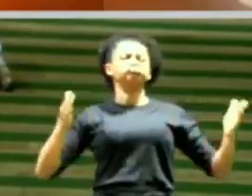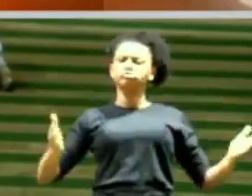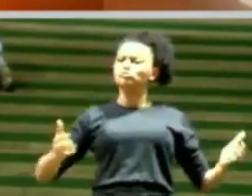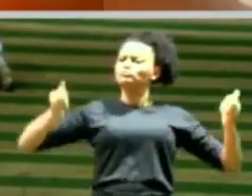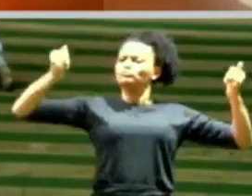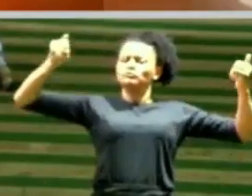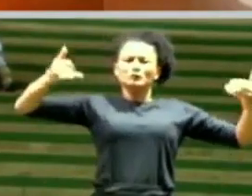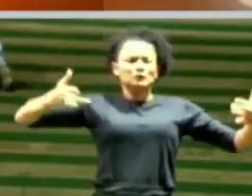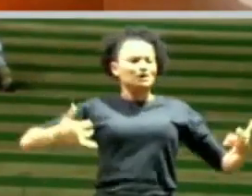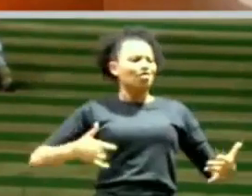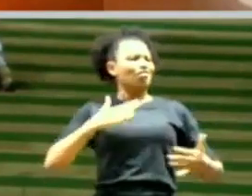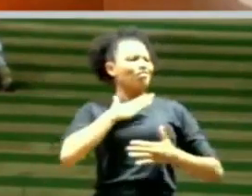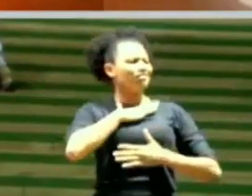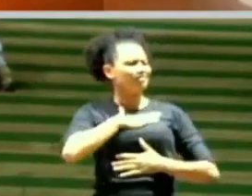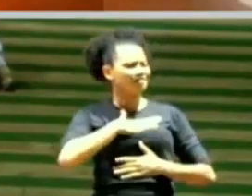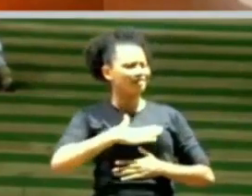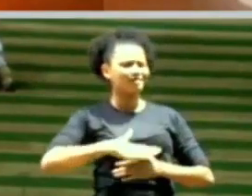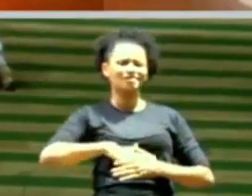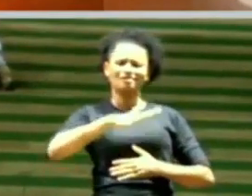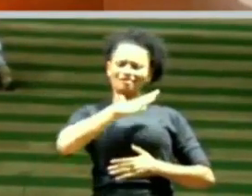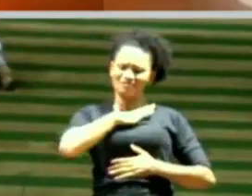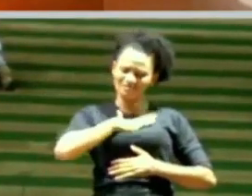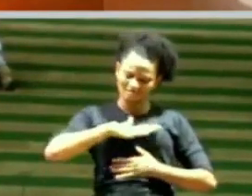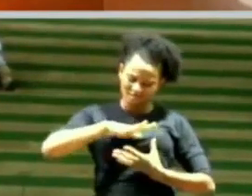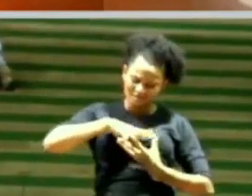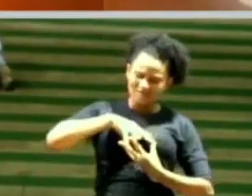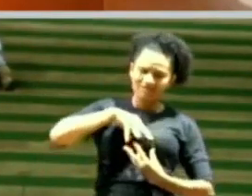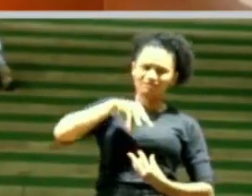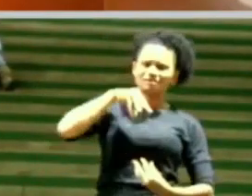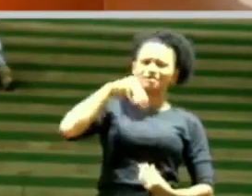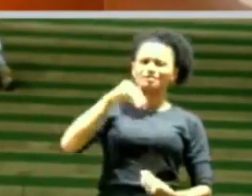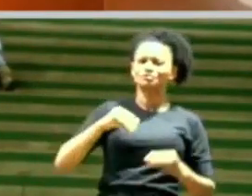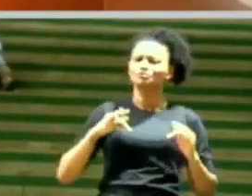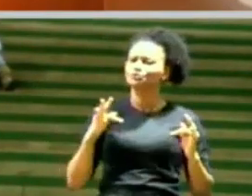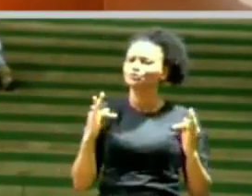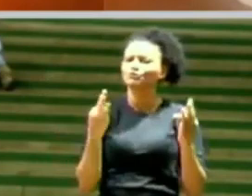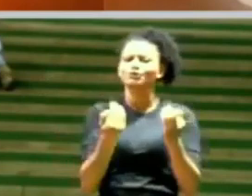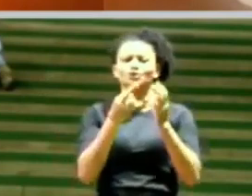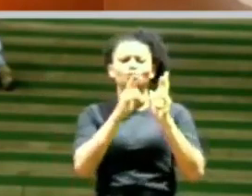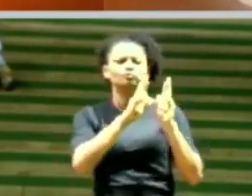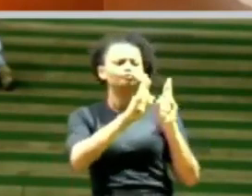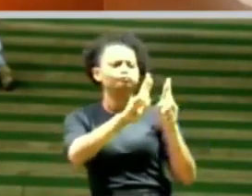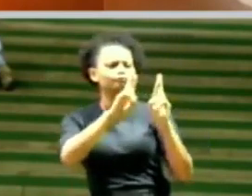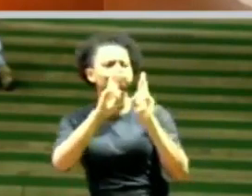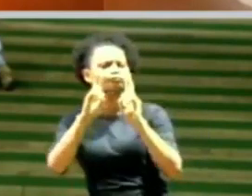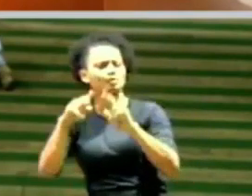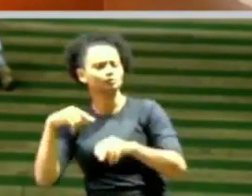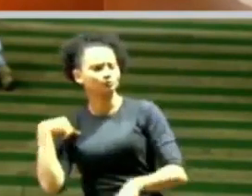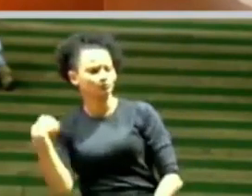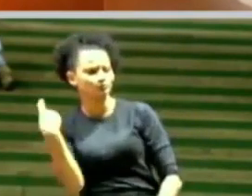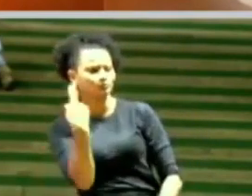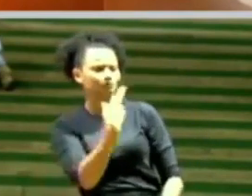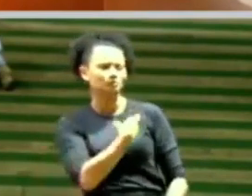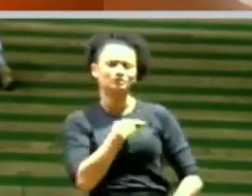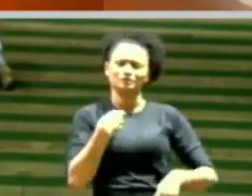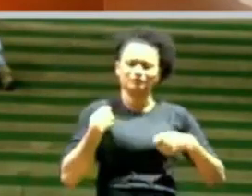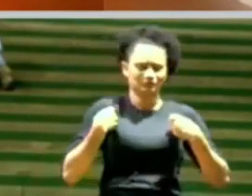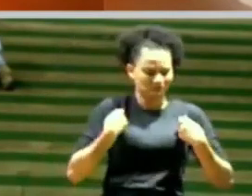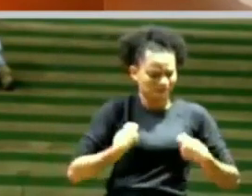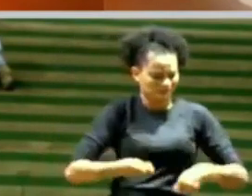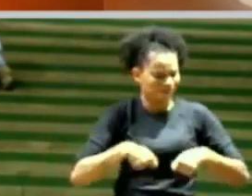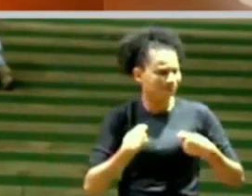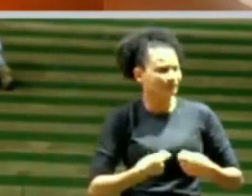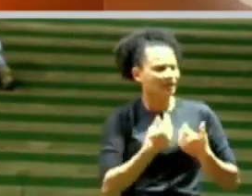com muita tranquilidade na alma, com todo respeito que nós devemos às